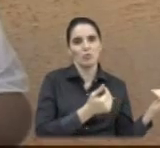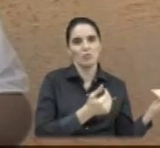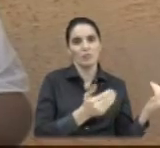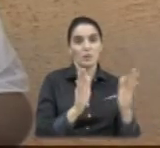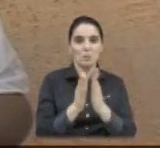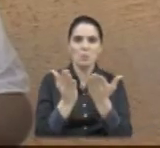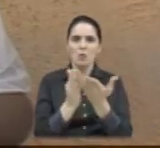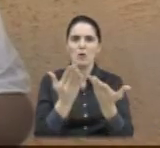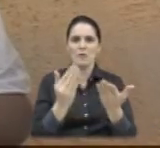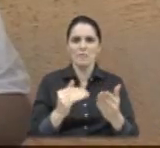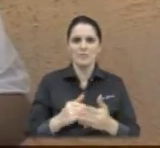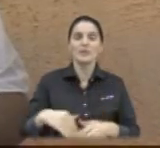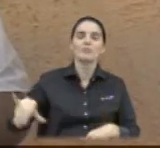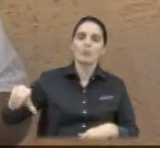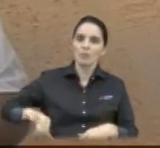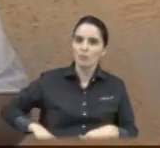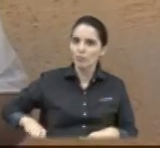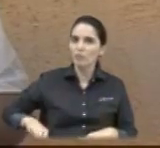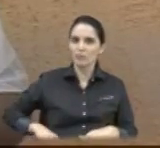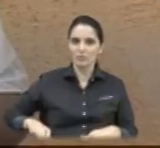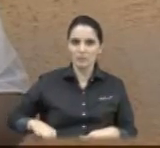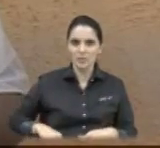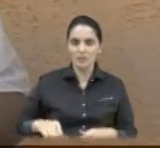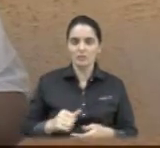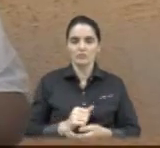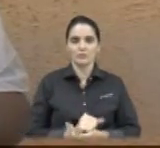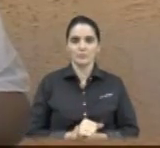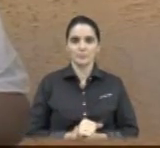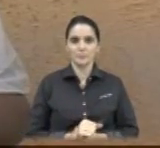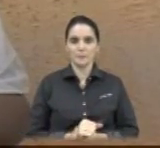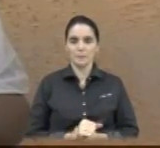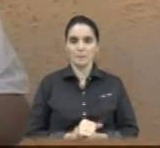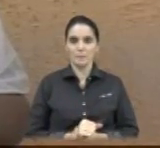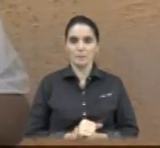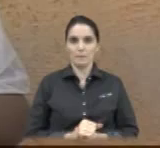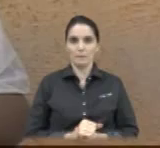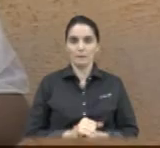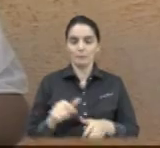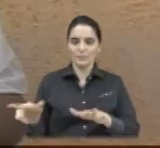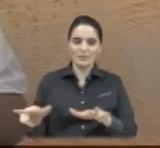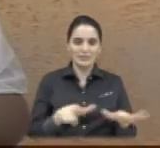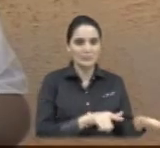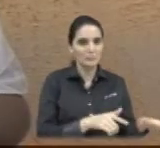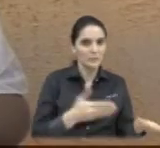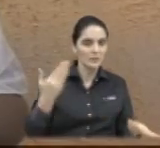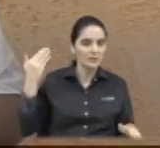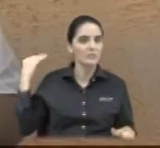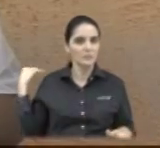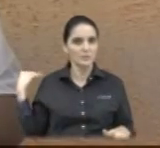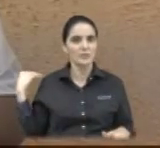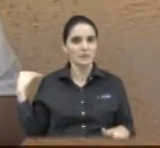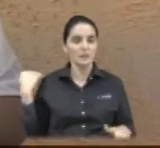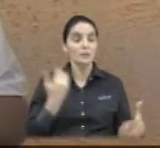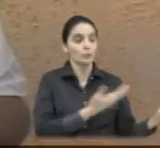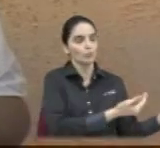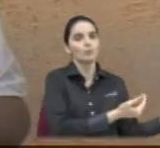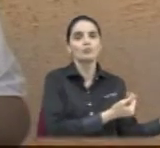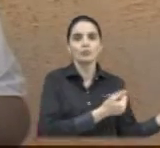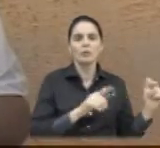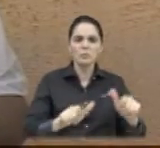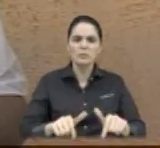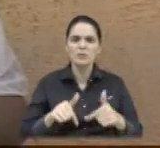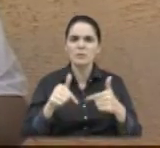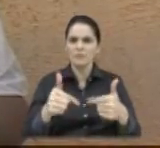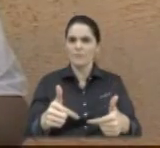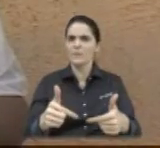dos direitos promovido pelo governo do estado nas últimas semanas acompanhamos uma juventude guerreira que responde